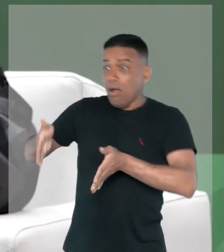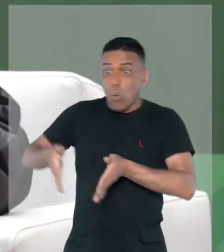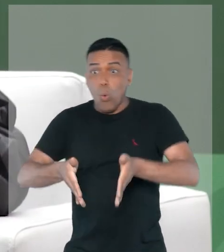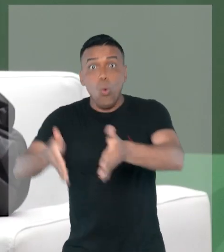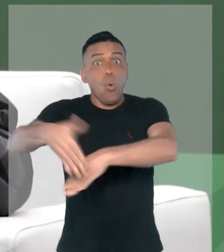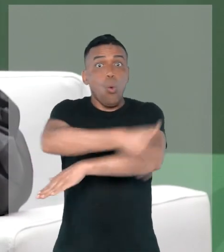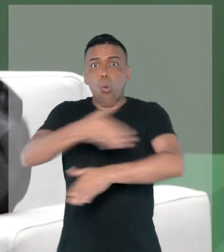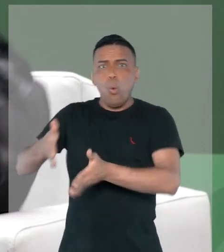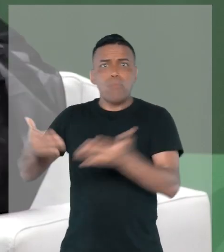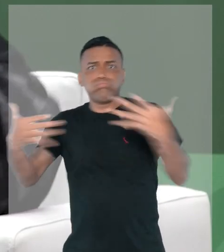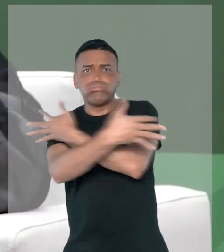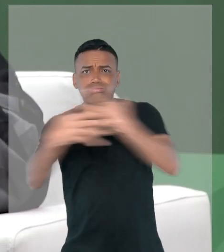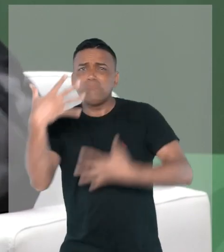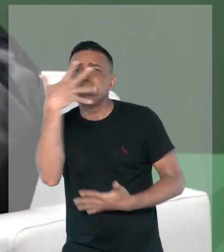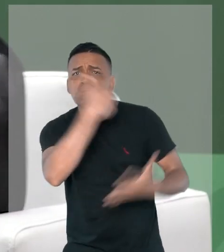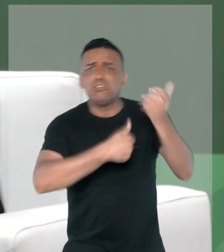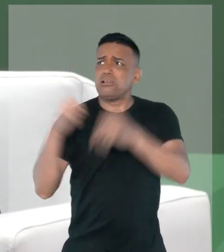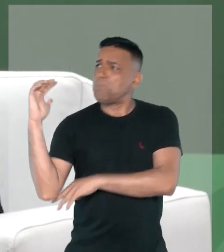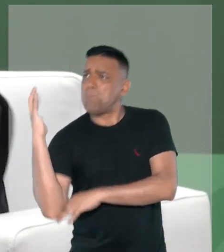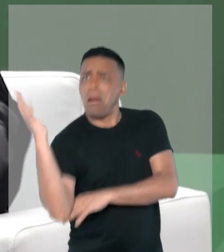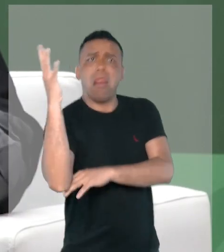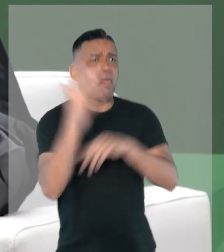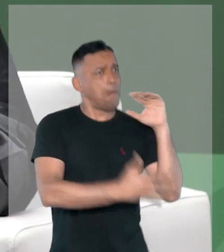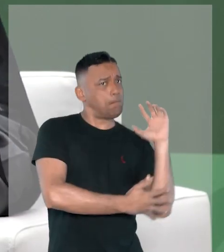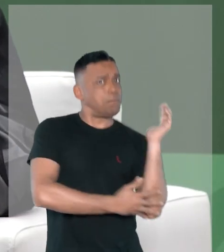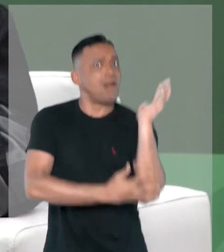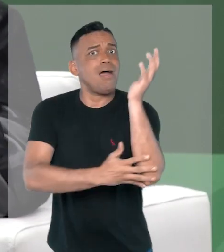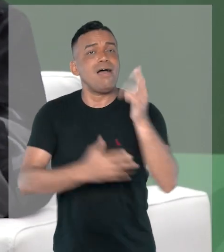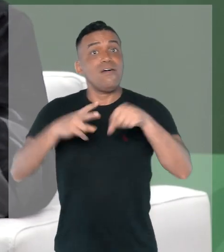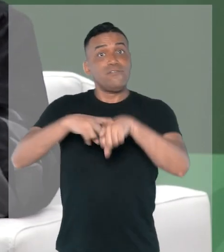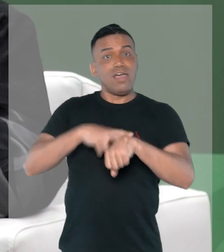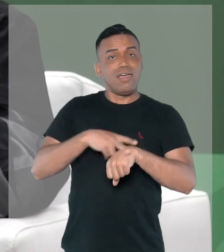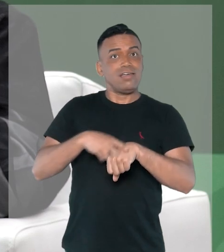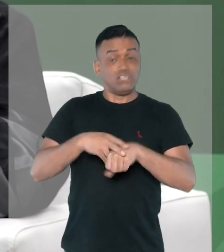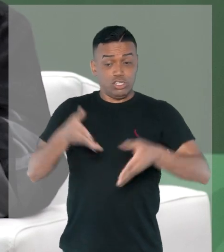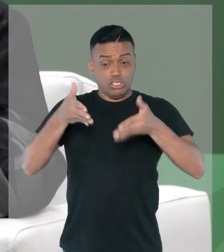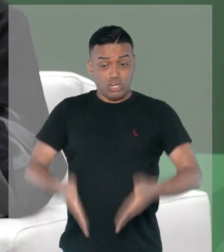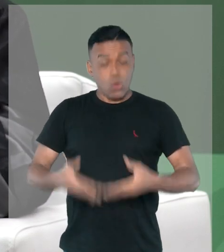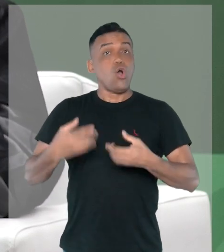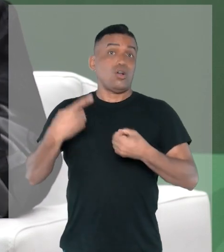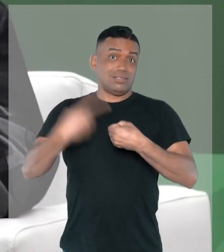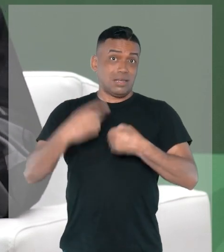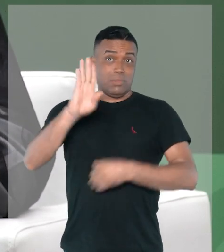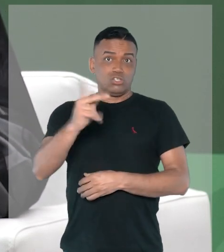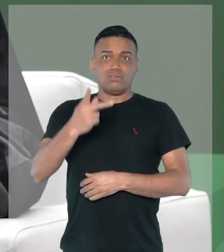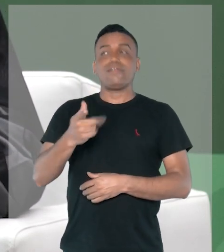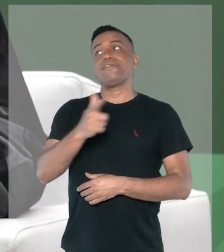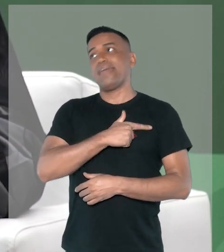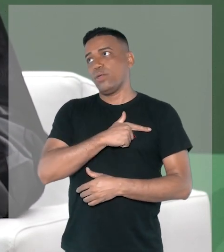né? Muito bonita, as matas verdes, né? Tudo. Como começamos a chegar aqui na cidade, agora vai ficar feio.